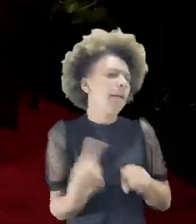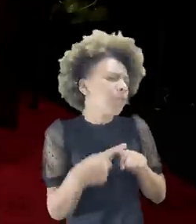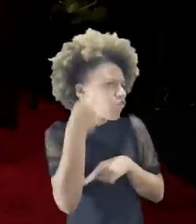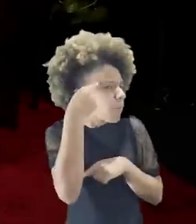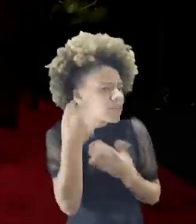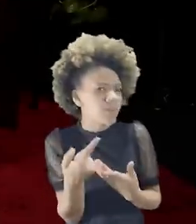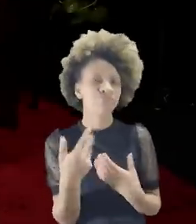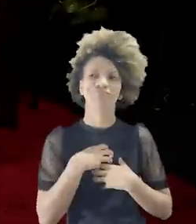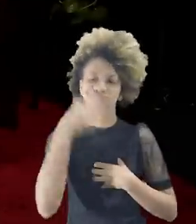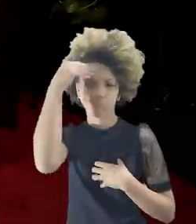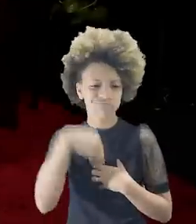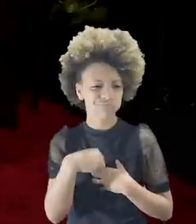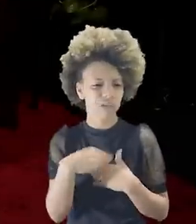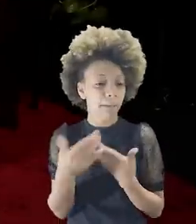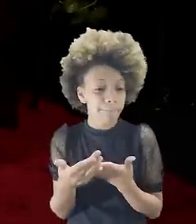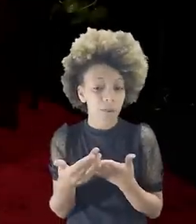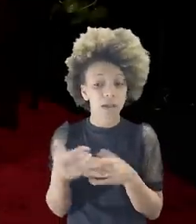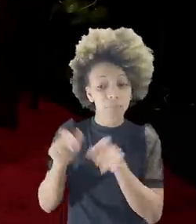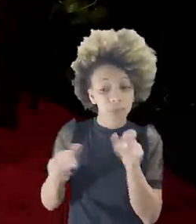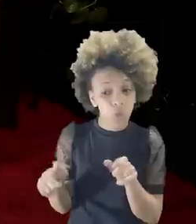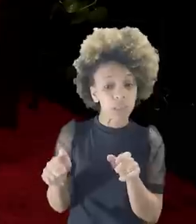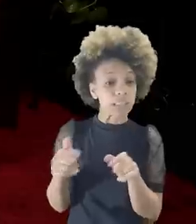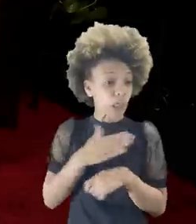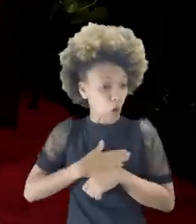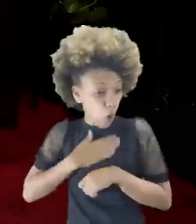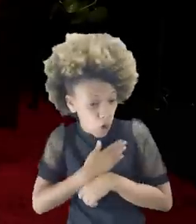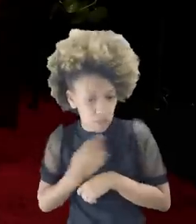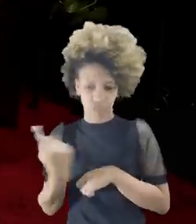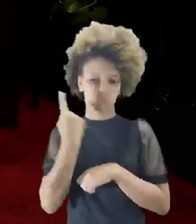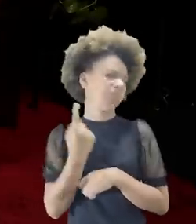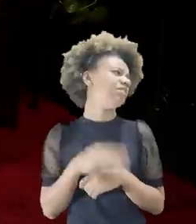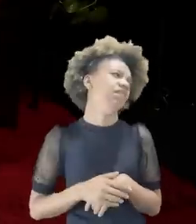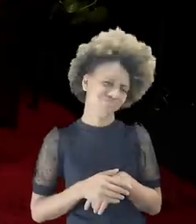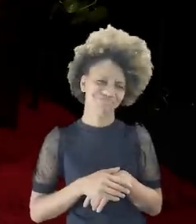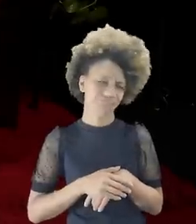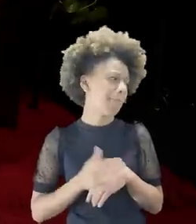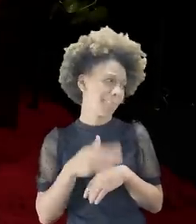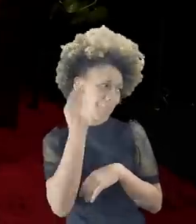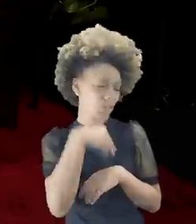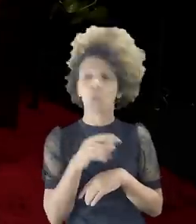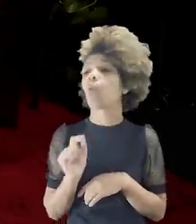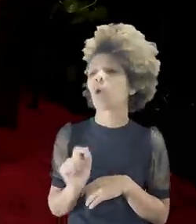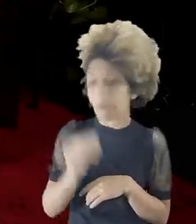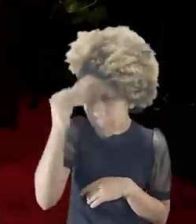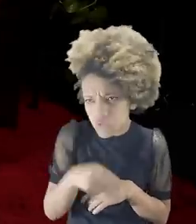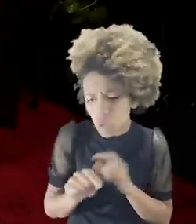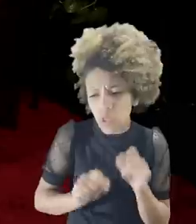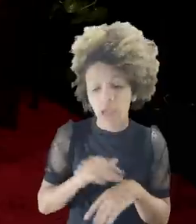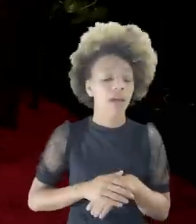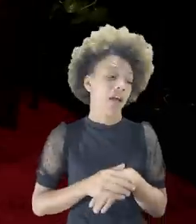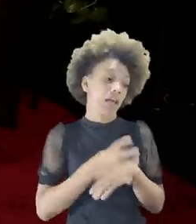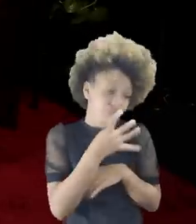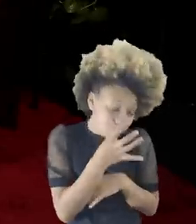no Quanto deve ser frustrante para amantes do basquete não ser alto porque não tem coisa mais frustrante que isso porque Amantes do basquete que são baixos